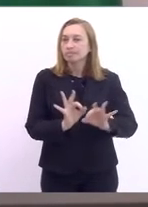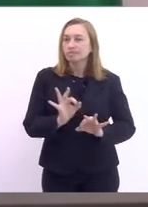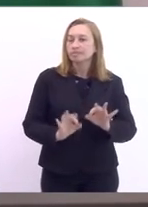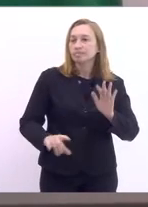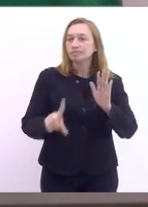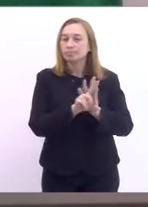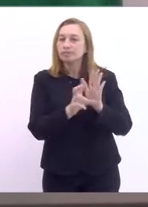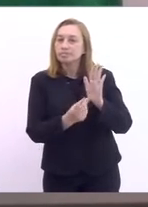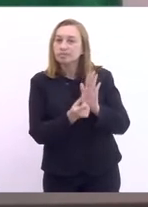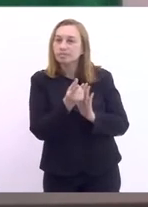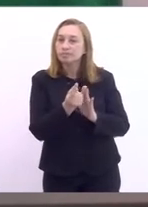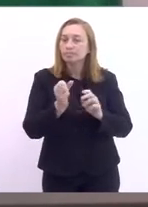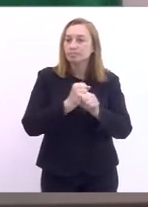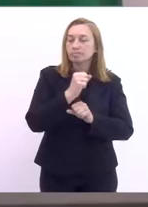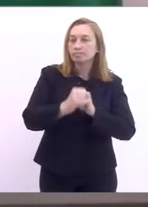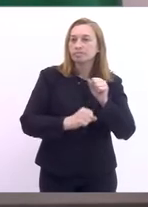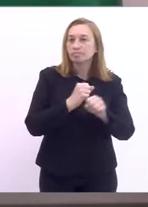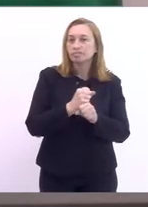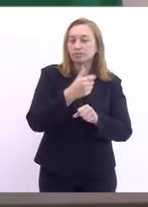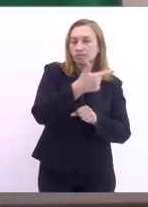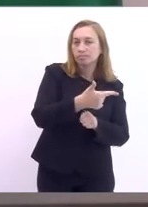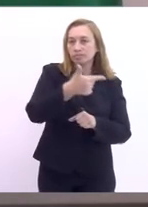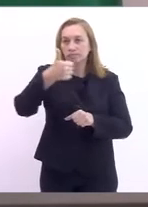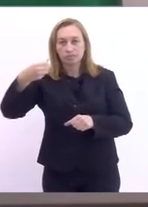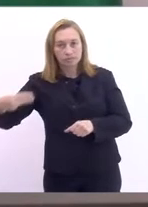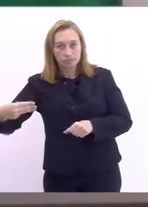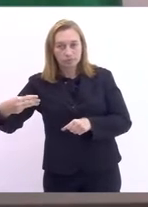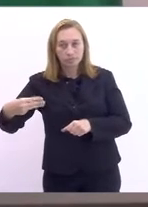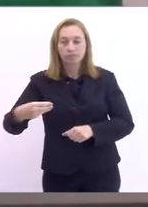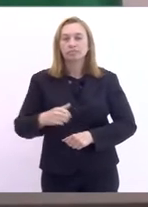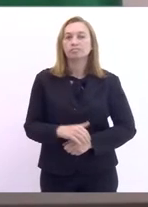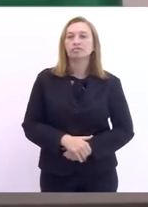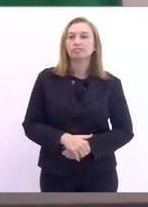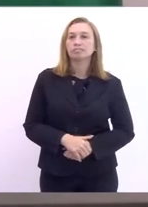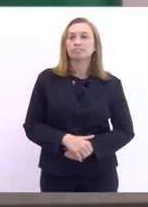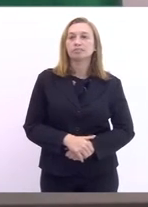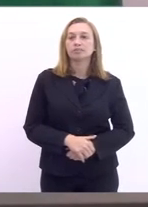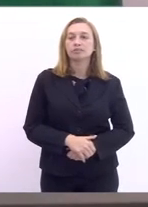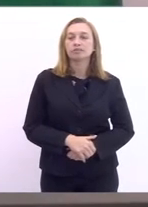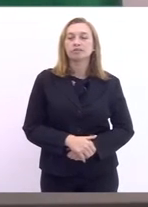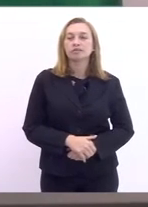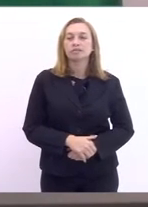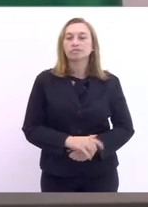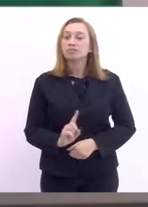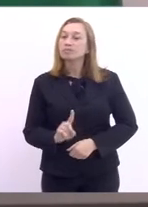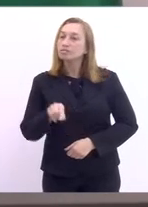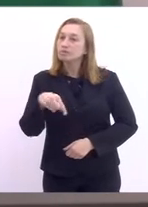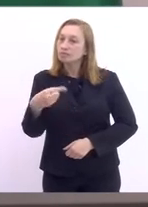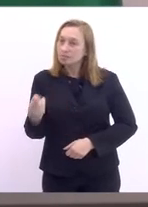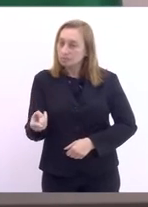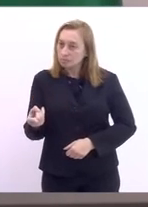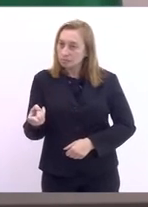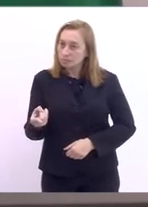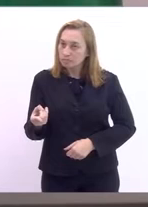Lei do Orçamento Anual de 2023 e das outras